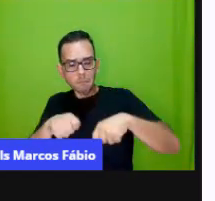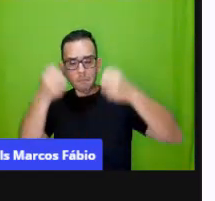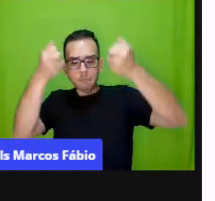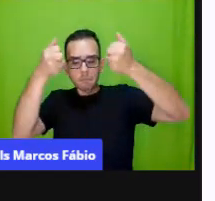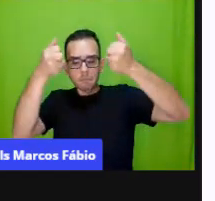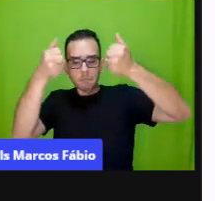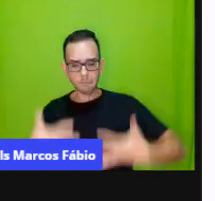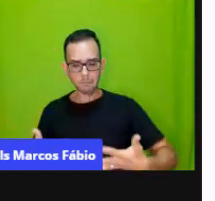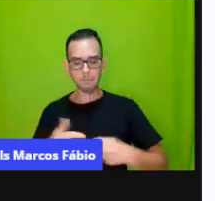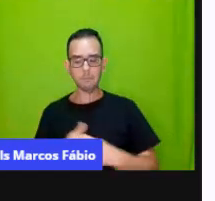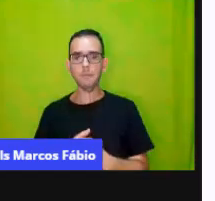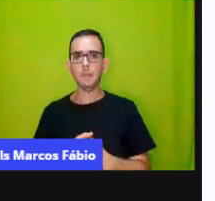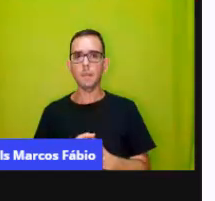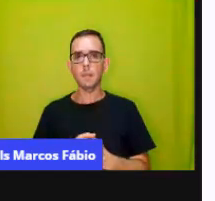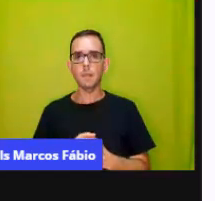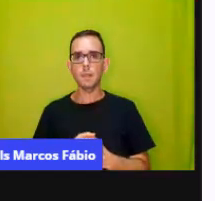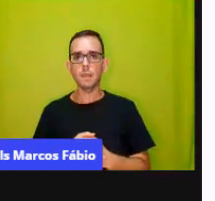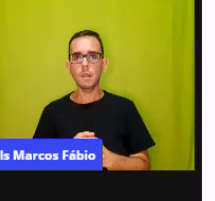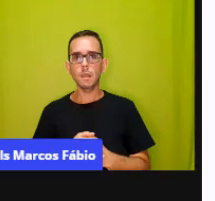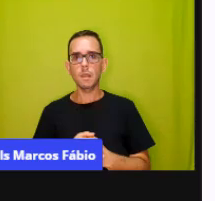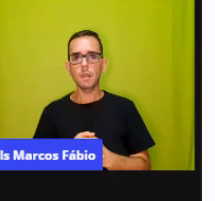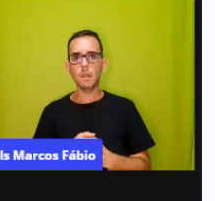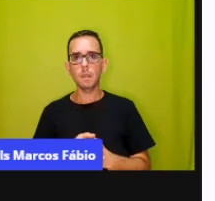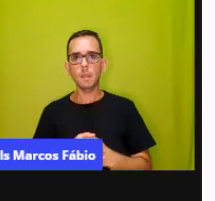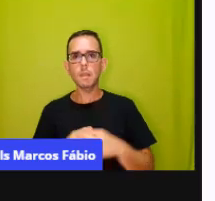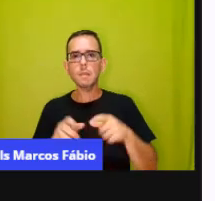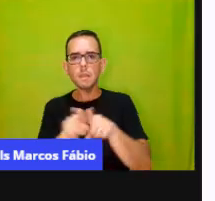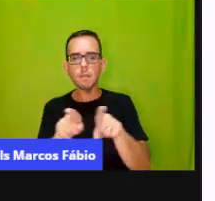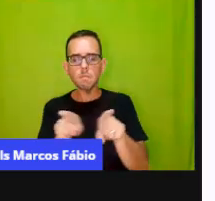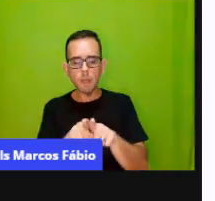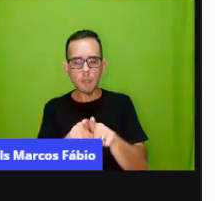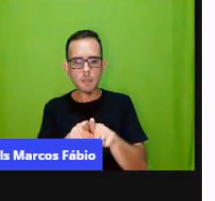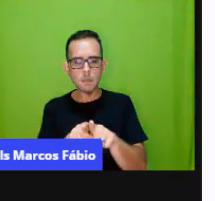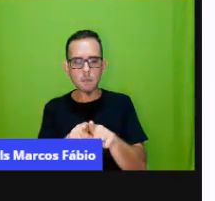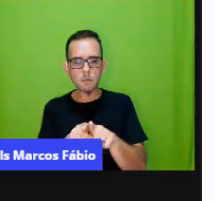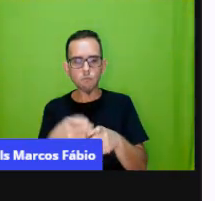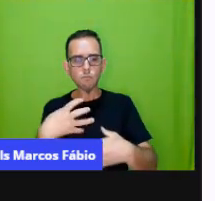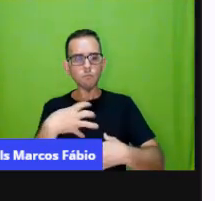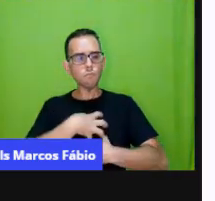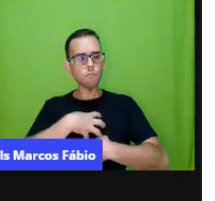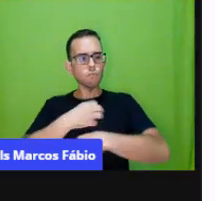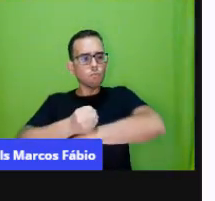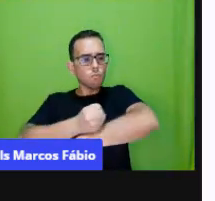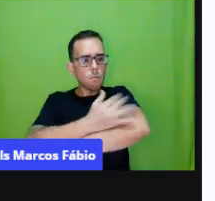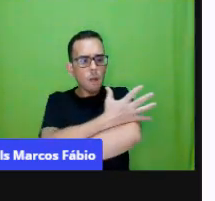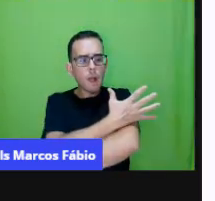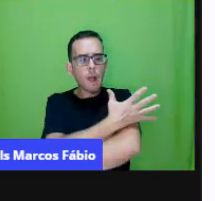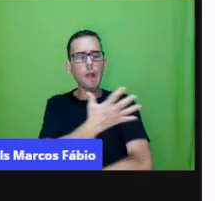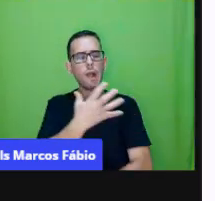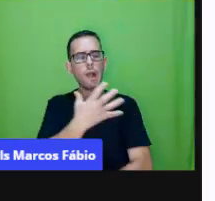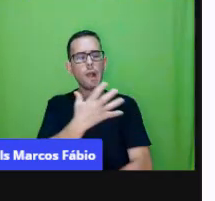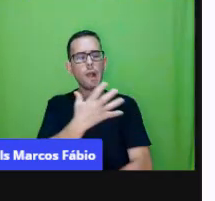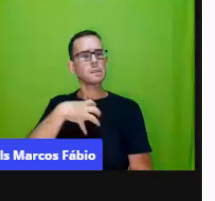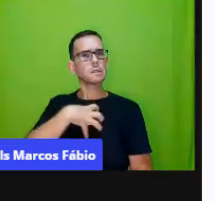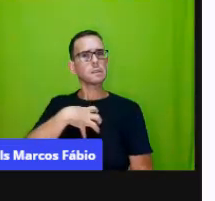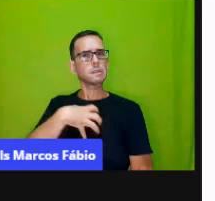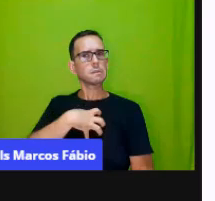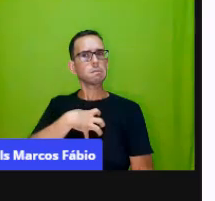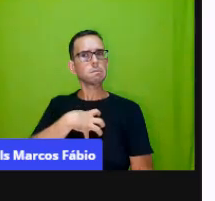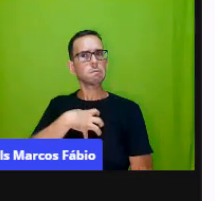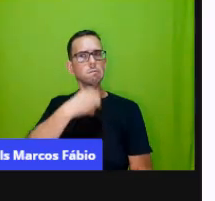esse enfoque, os seus estados afetivos, as suas emoções, os seus sentimentos, eles não estão